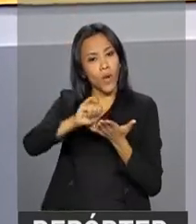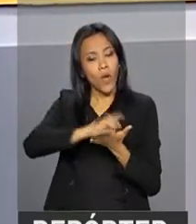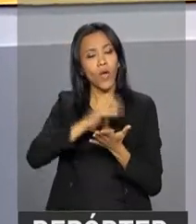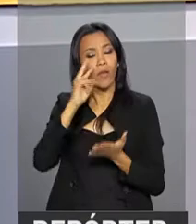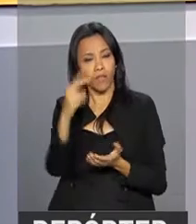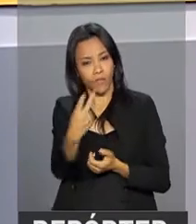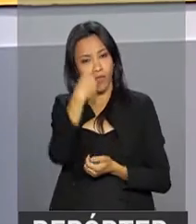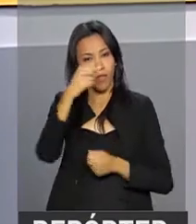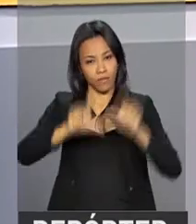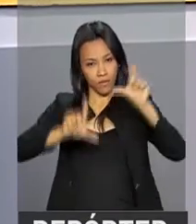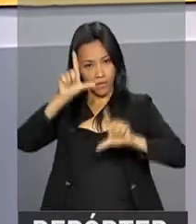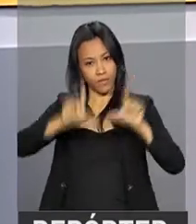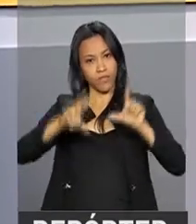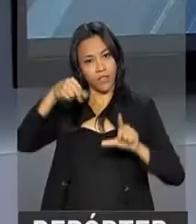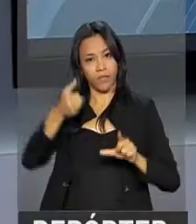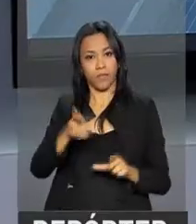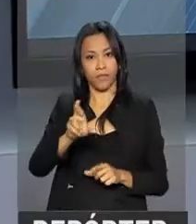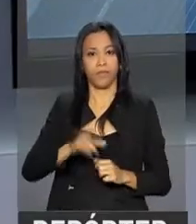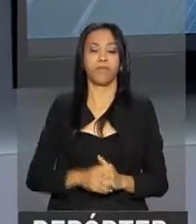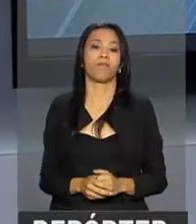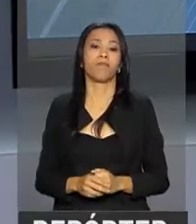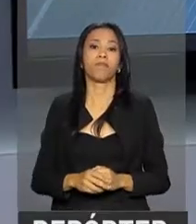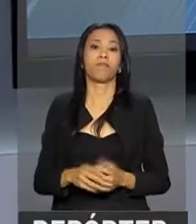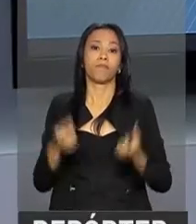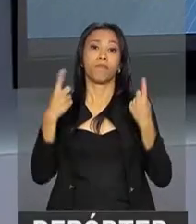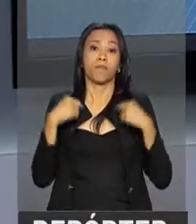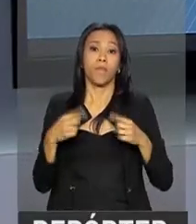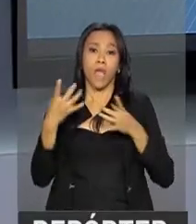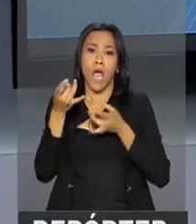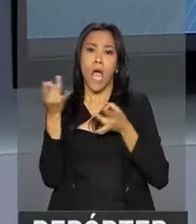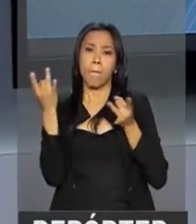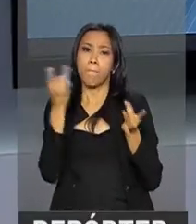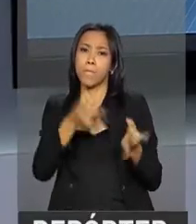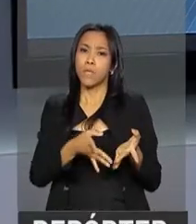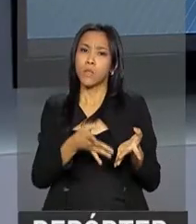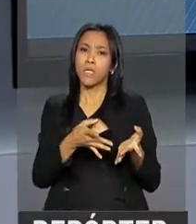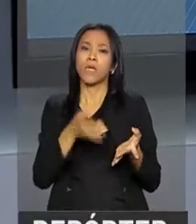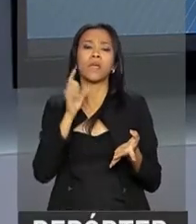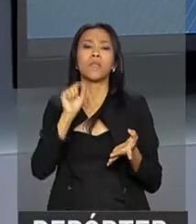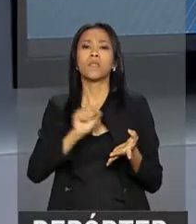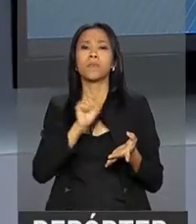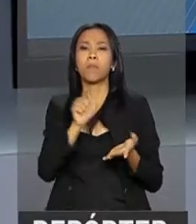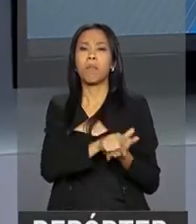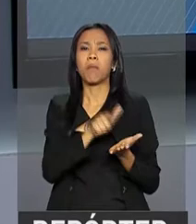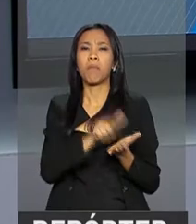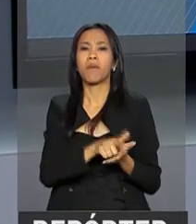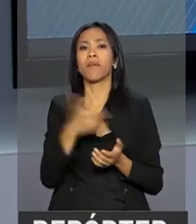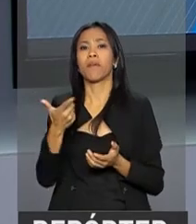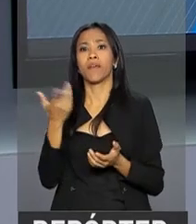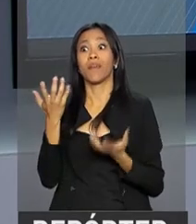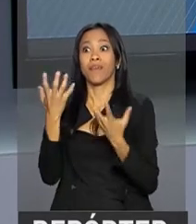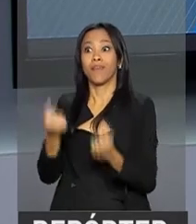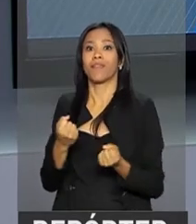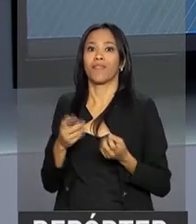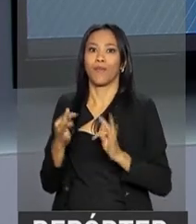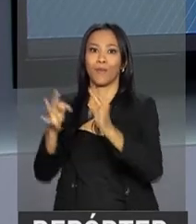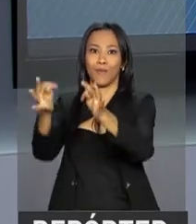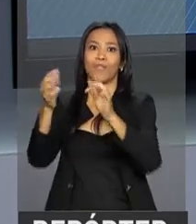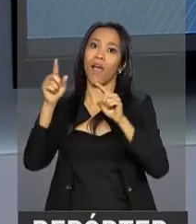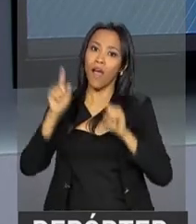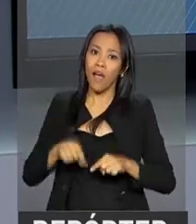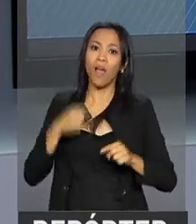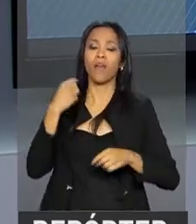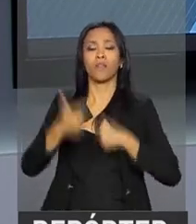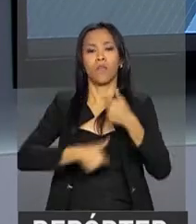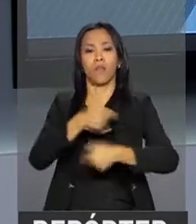na nossa programação. Abandonar o papel e abraçar a tecnologia. O Ministério da Saúde vem trabalhando